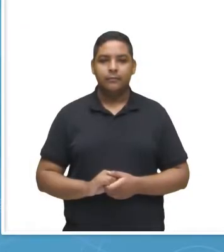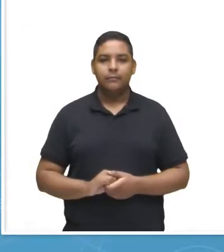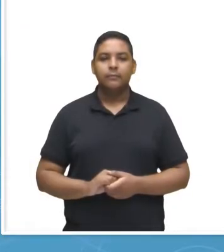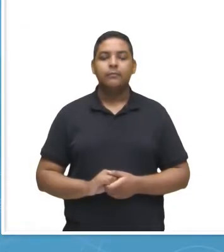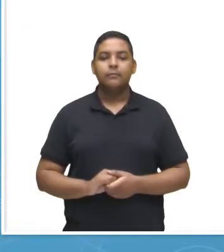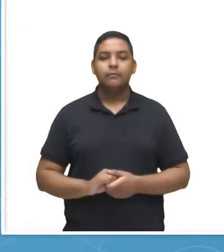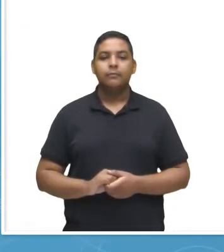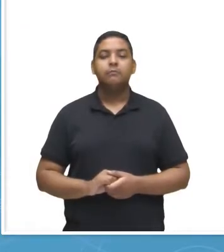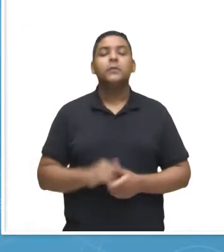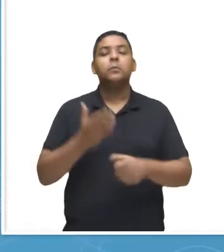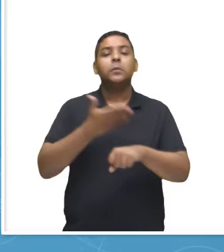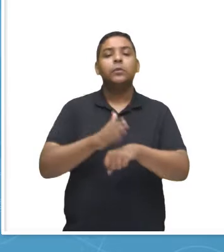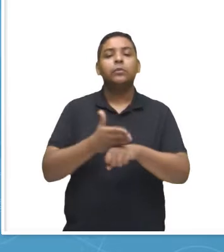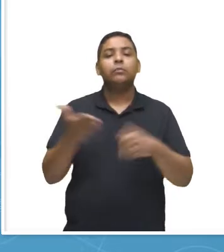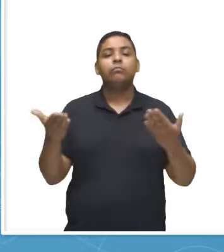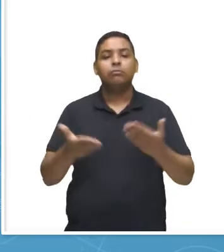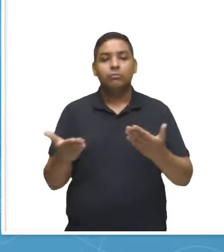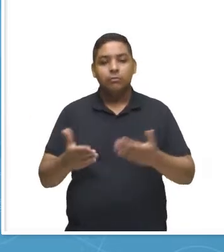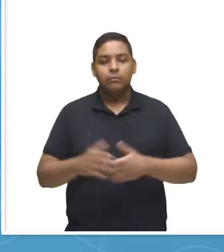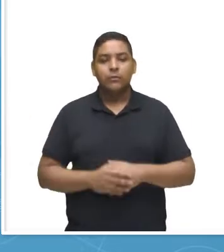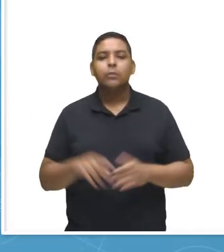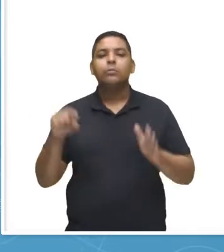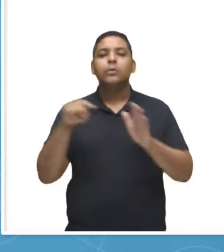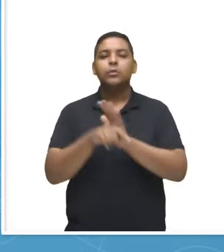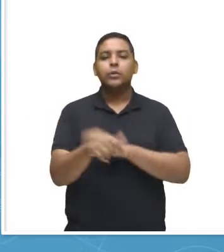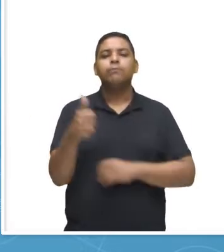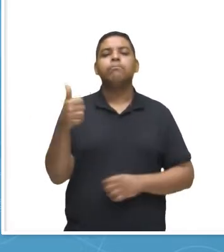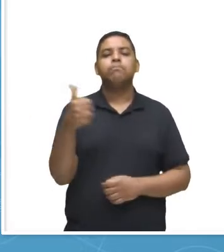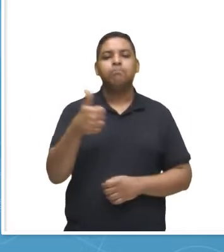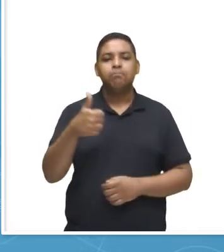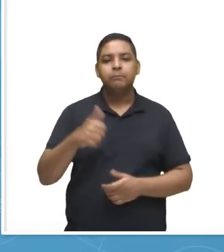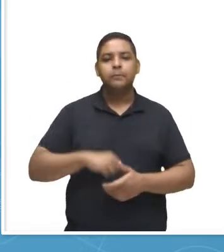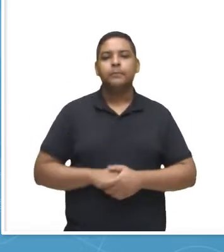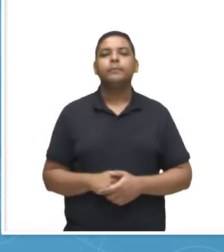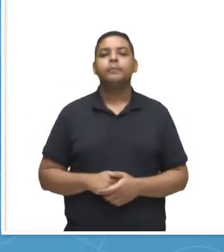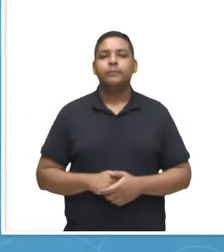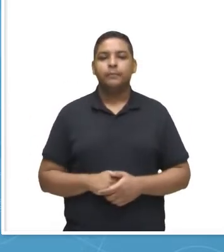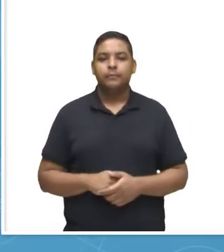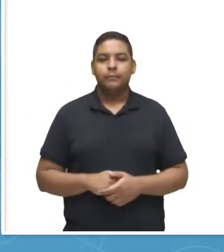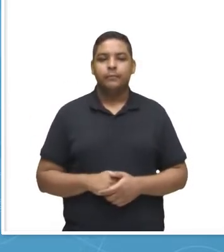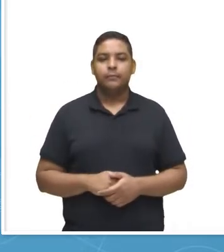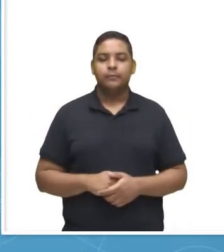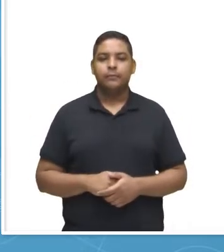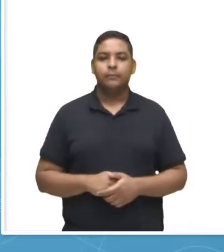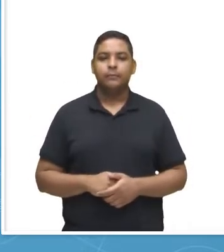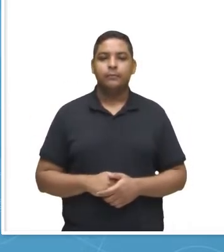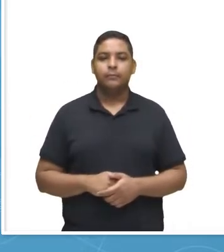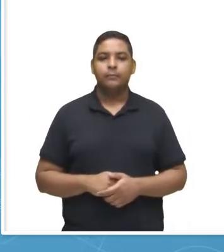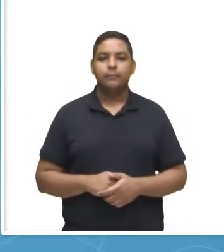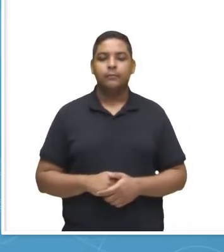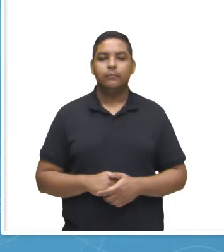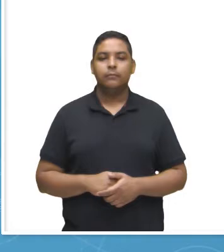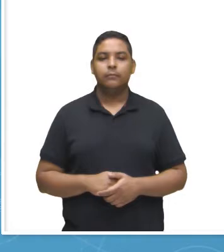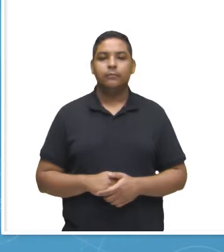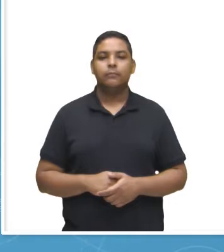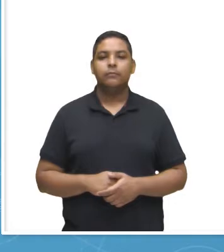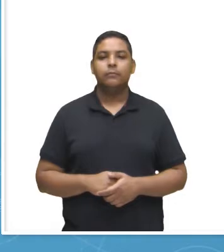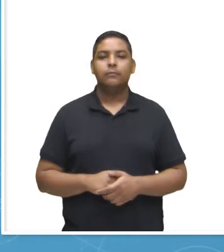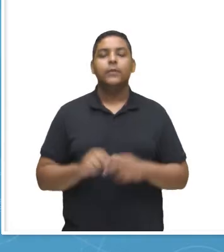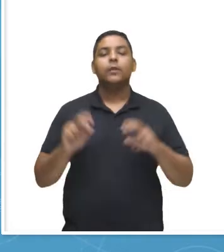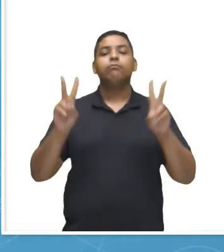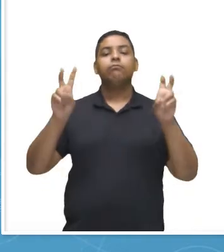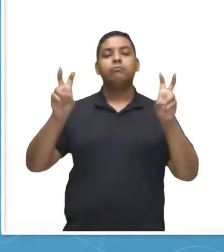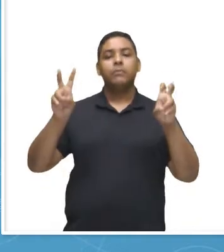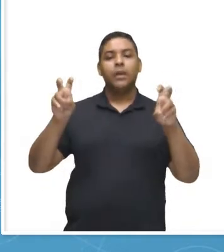Então, no Praticando de hoje, a questão 1 vem do Brasil Escola, né? Diz o seguinte: a